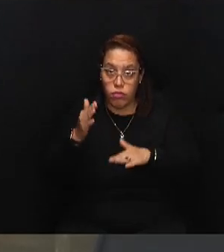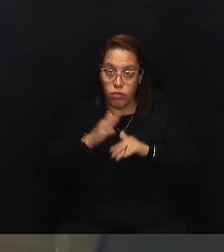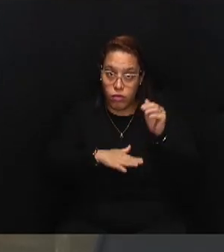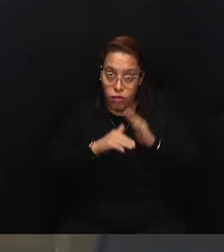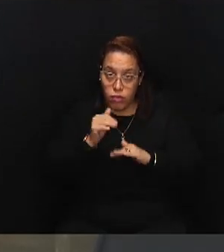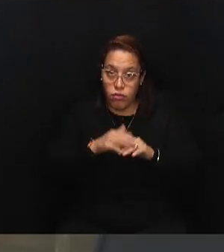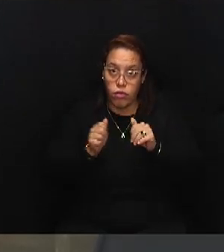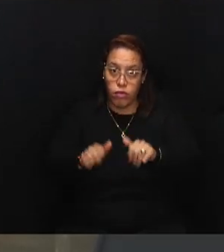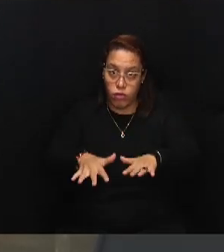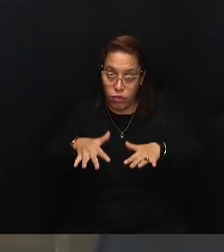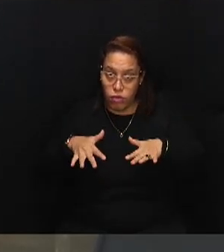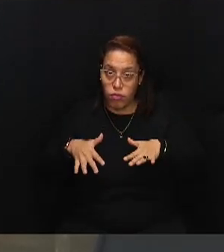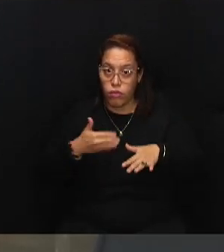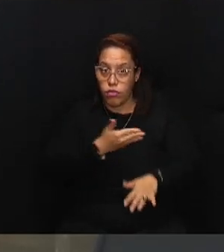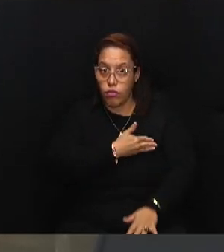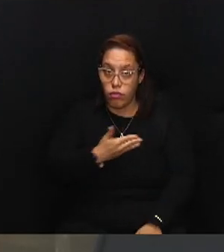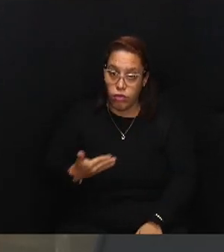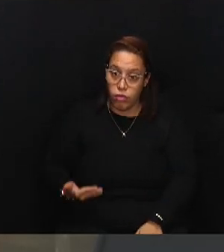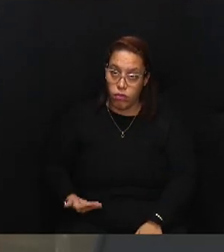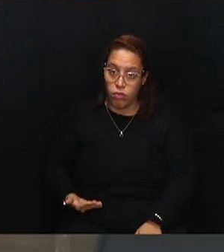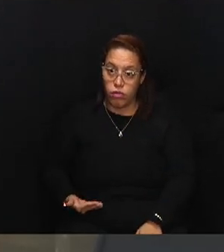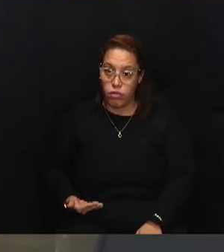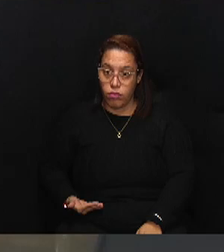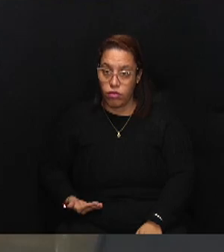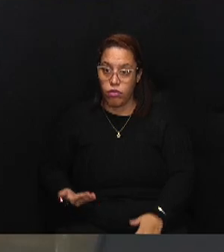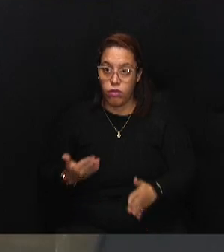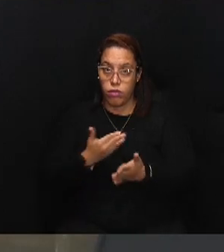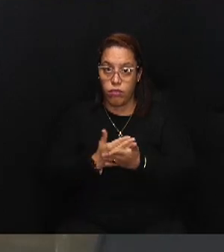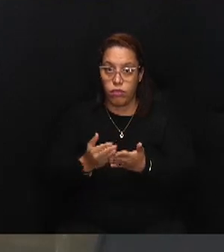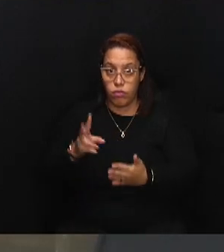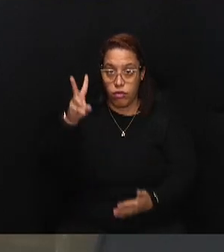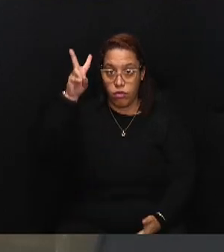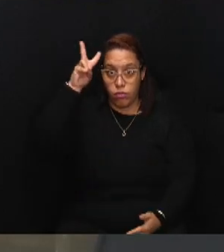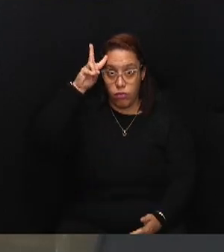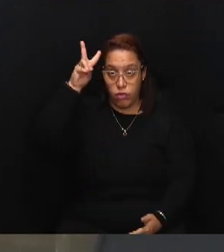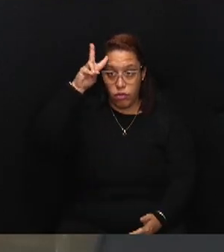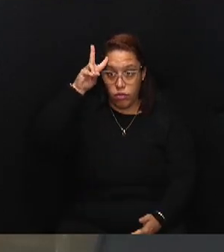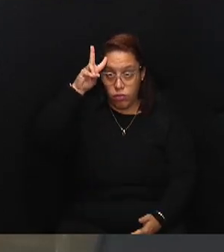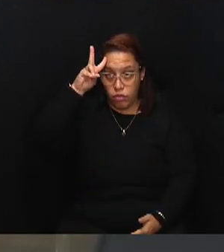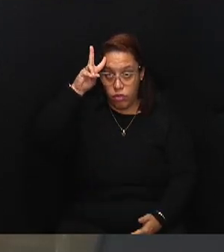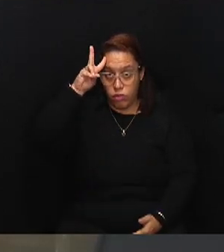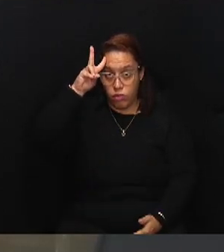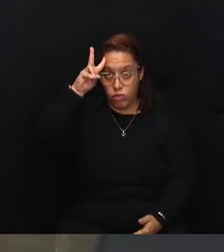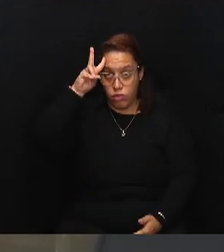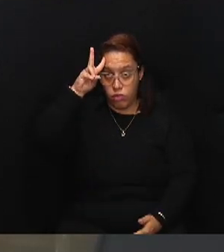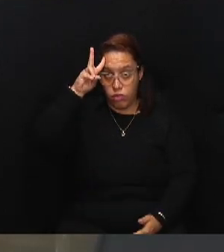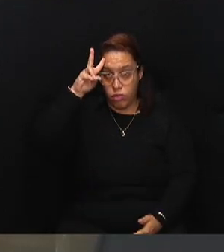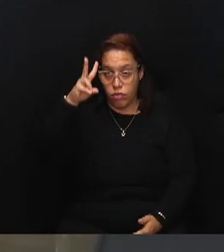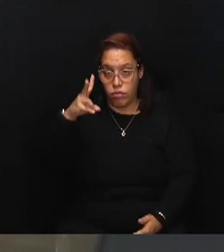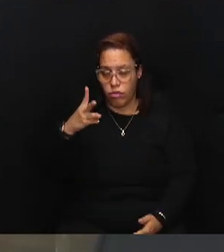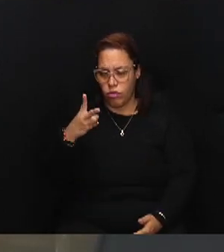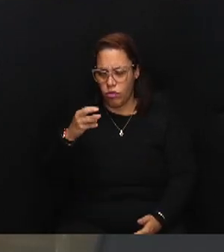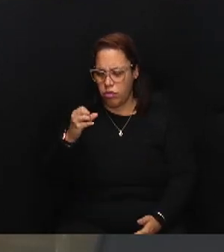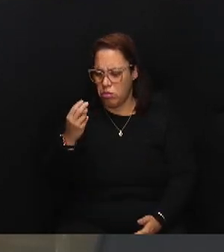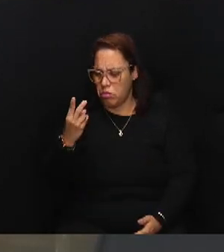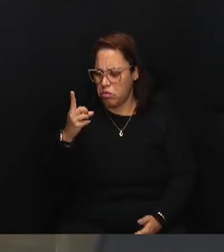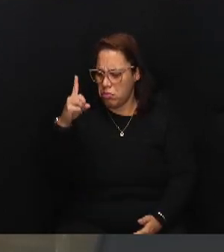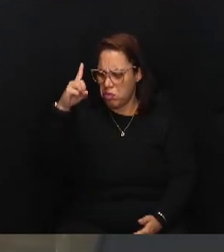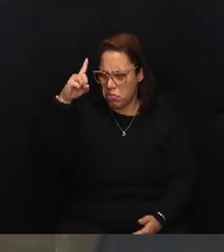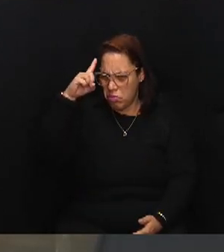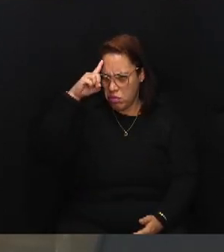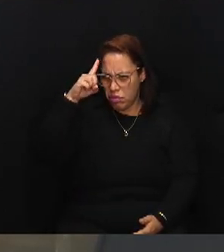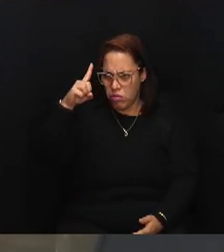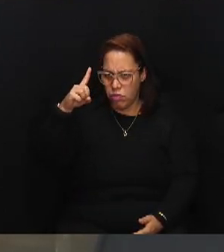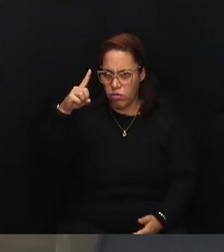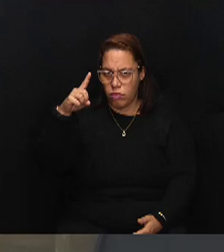essa audiência pública, a partir de segunda-feira, que é dia 2, parece, ou dia 1, o idoso